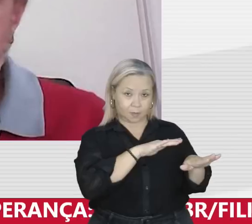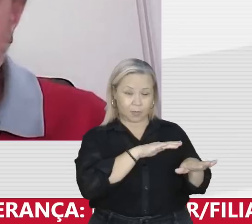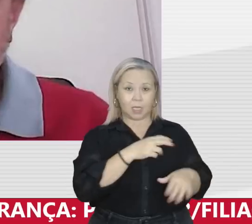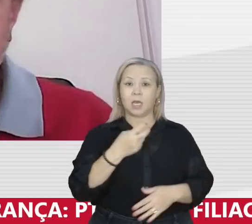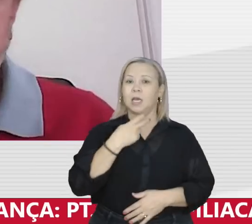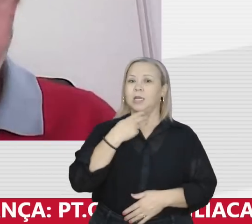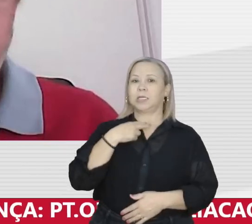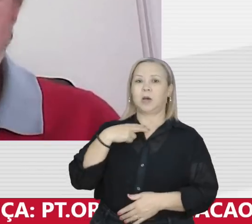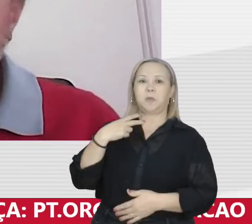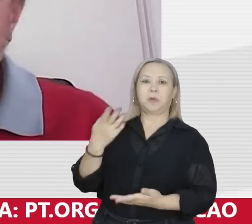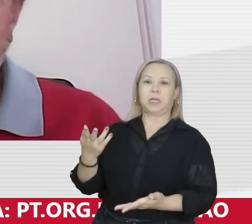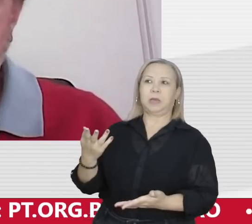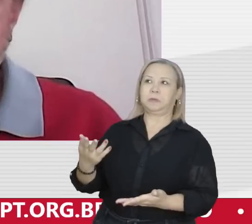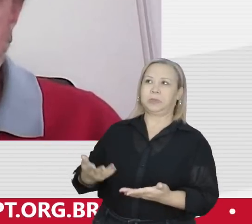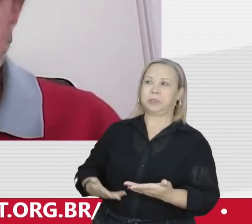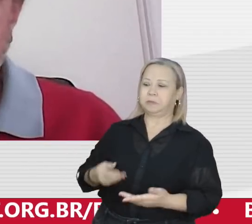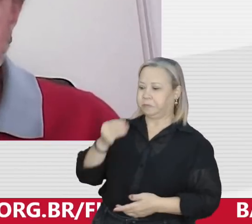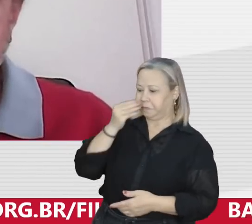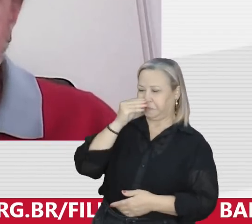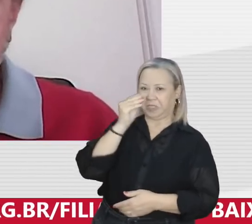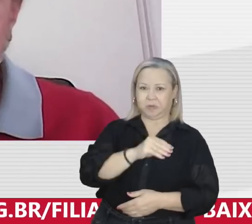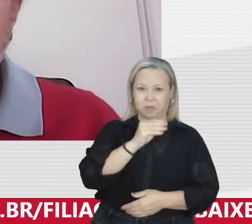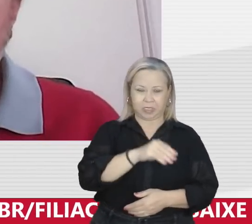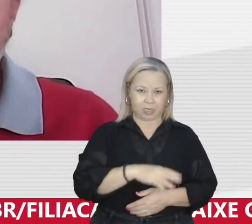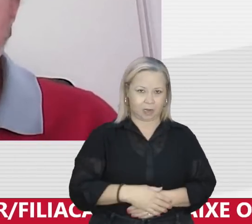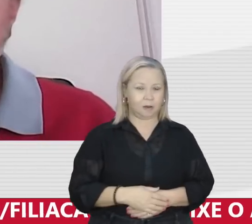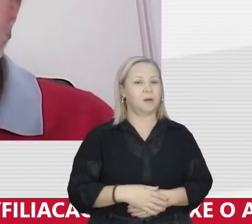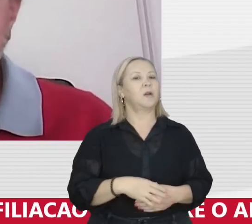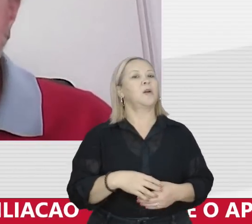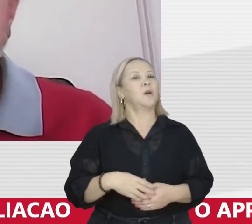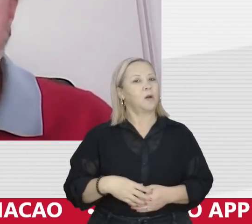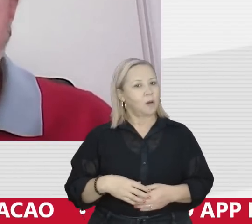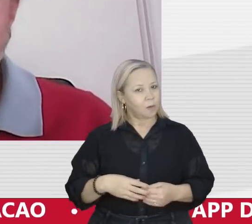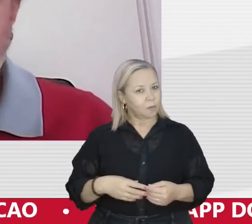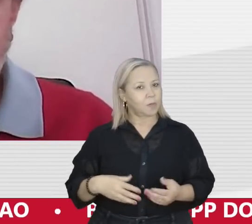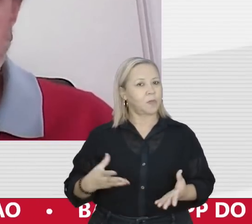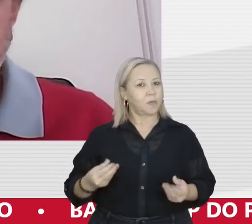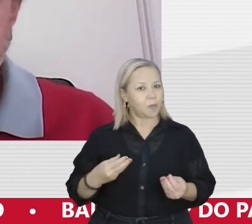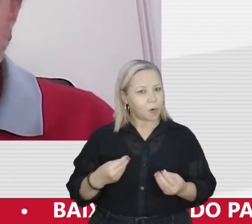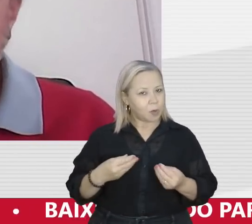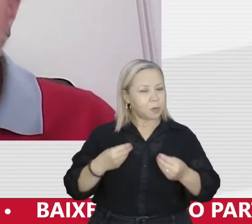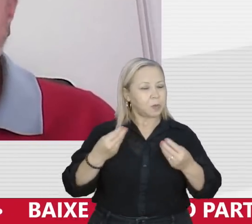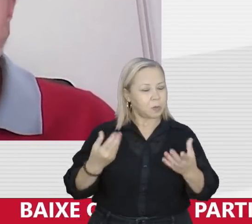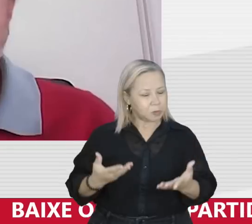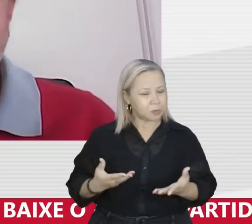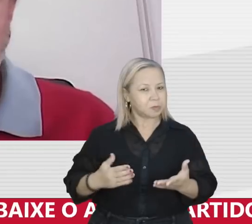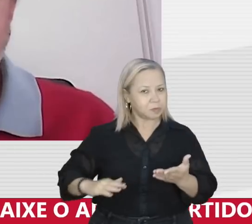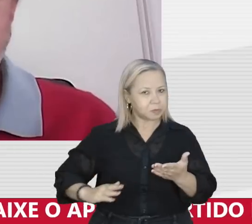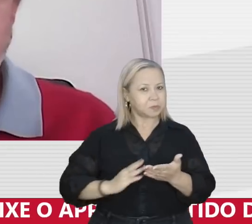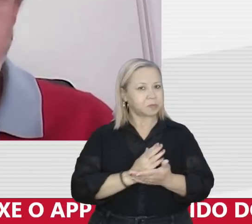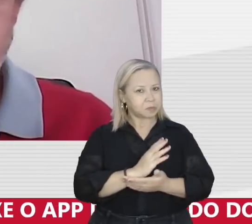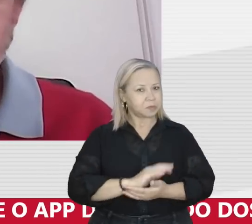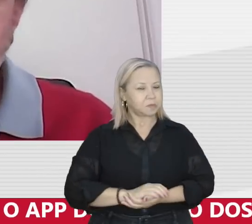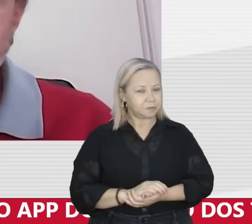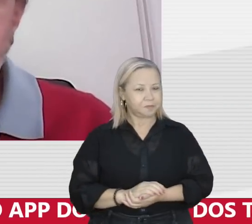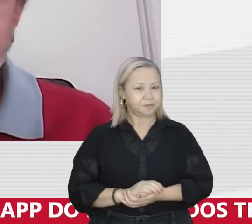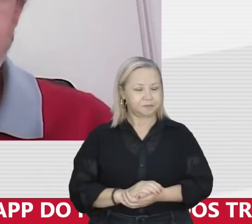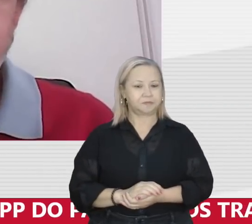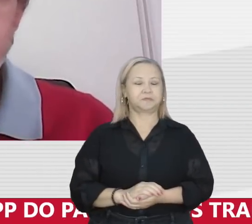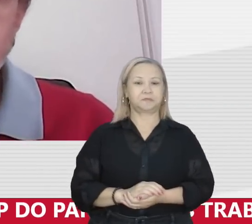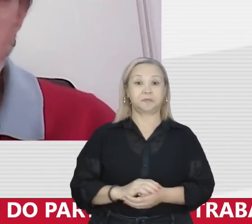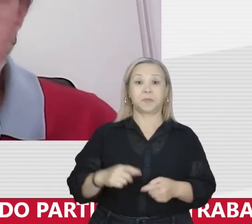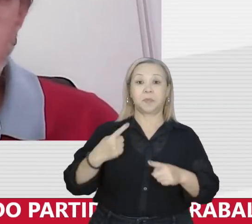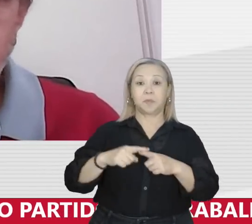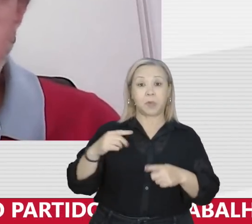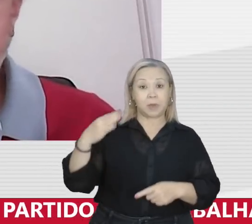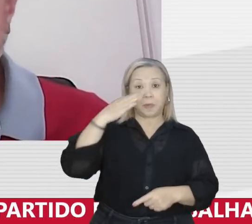não foi pequeno, não foi pouco significativo, foi um crime bem dado, porque ele sabe do risco que ele